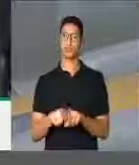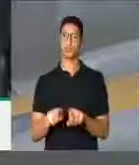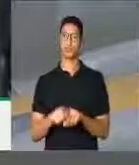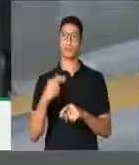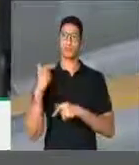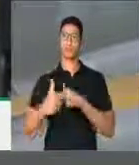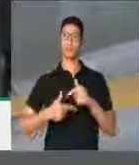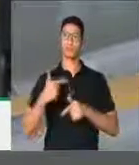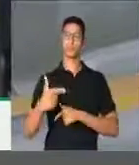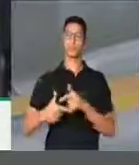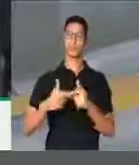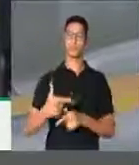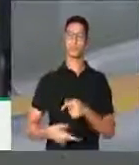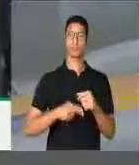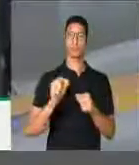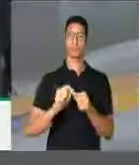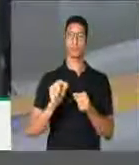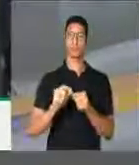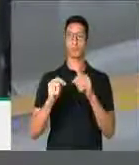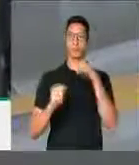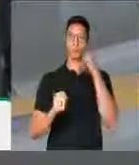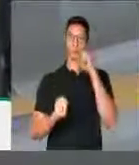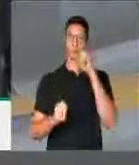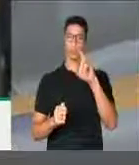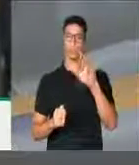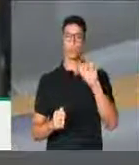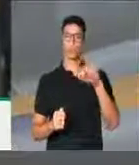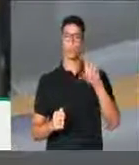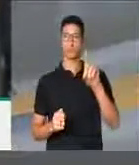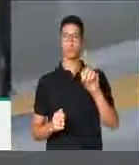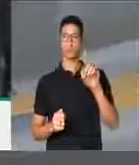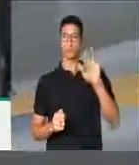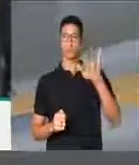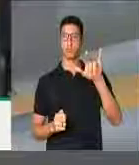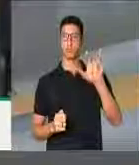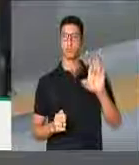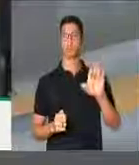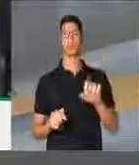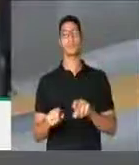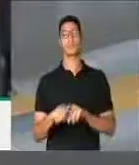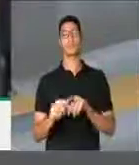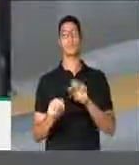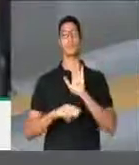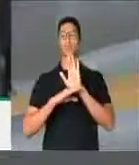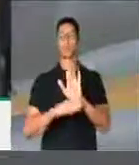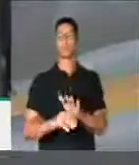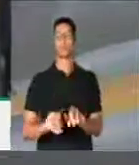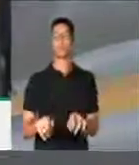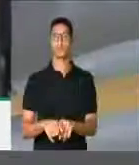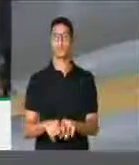do trabalho feito pelo senador Randolfo Rodrigues, que contribuiu